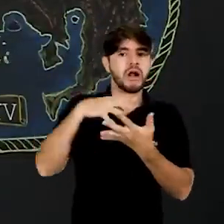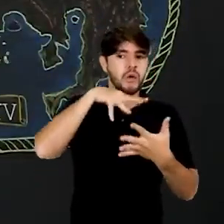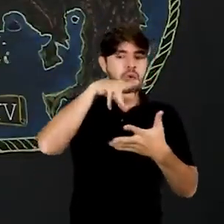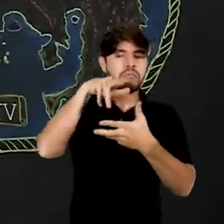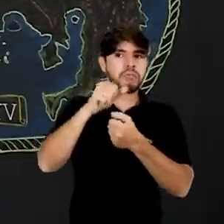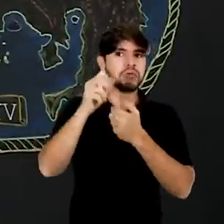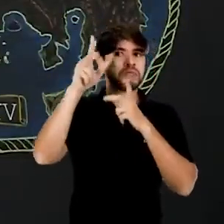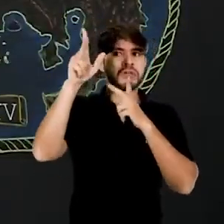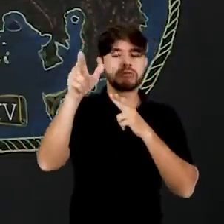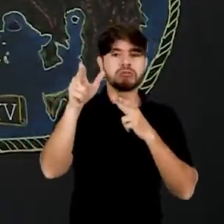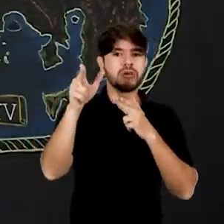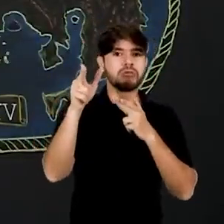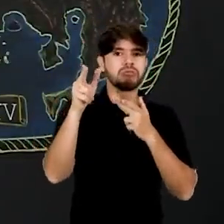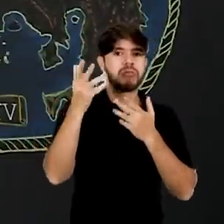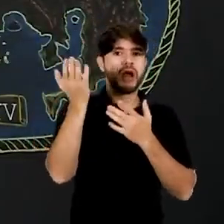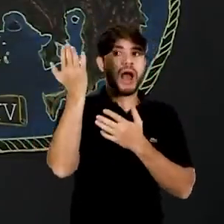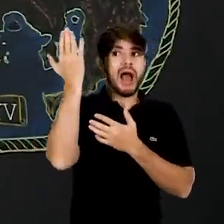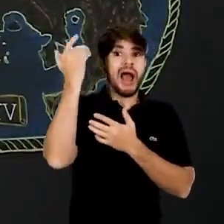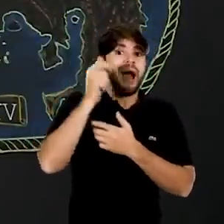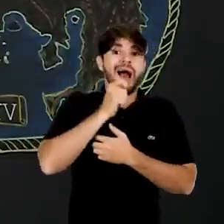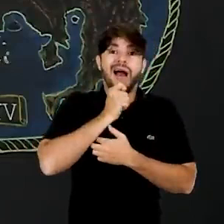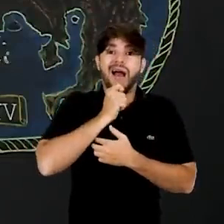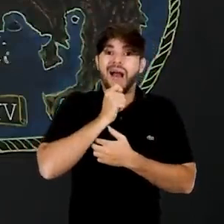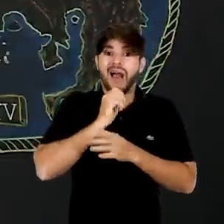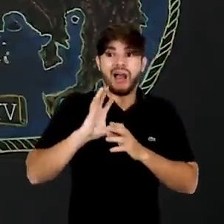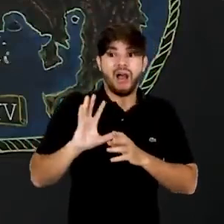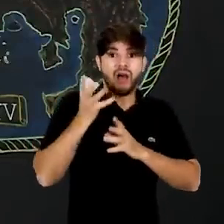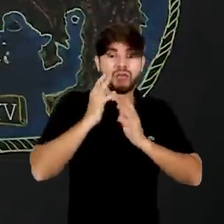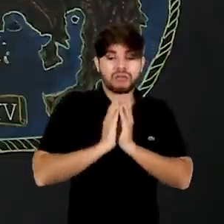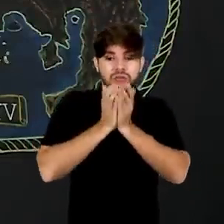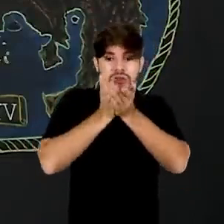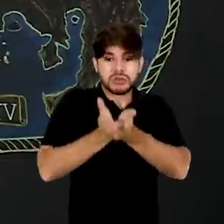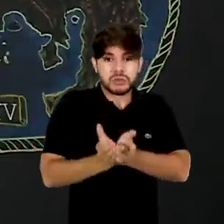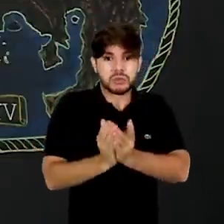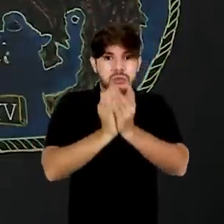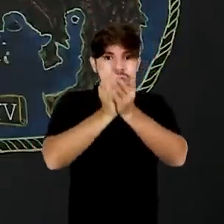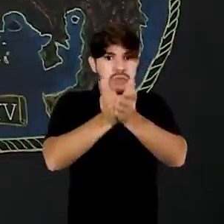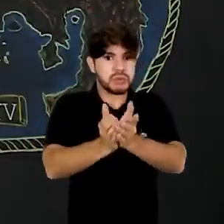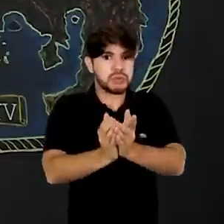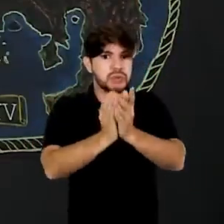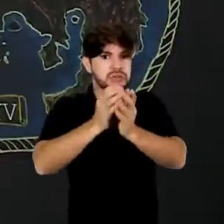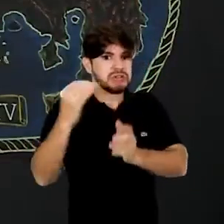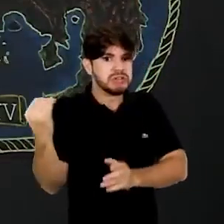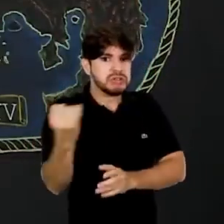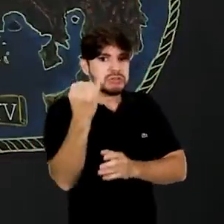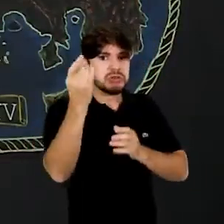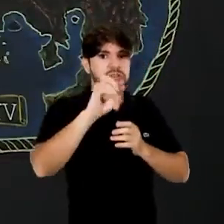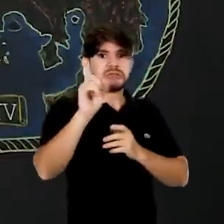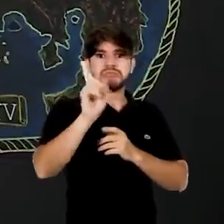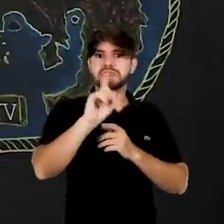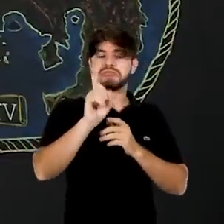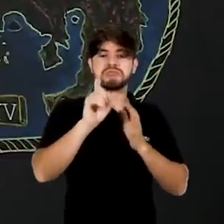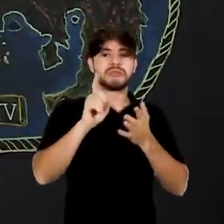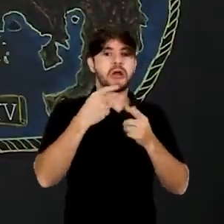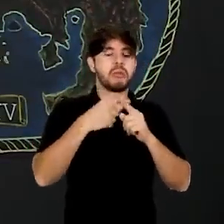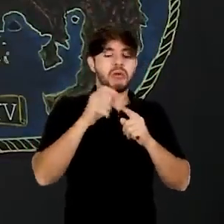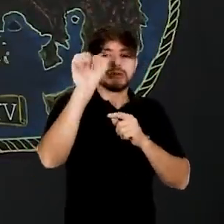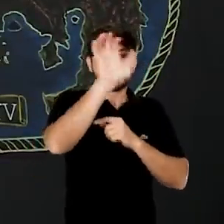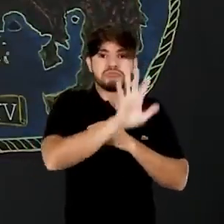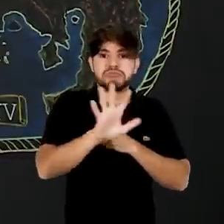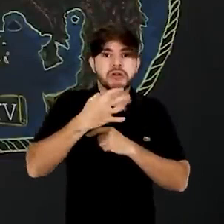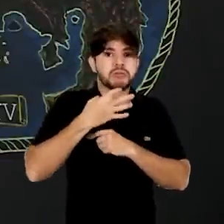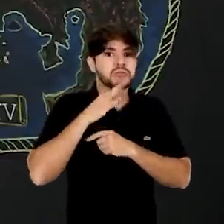ainda não tinha acontecido, as grandes navegações foram um evento muito importante, os europeus em geral não